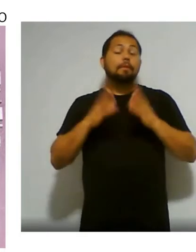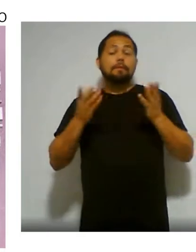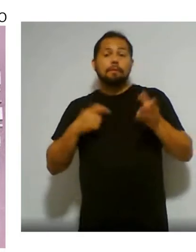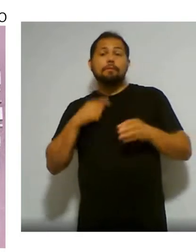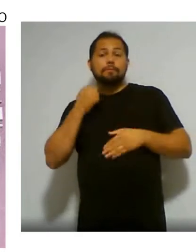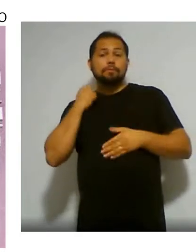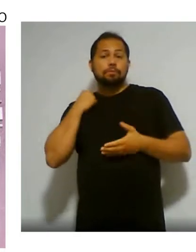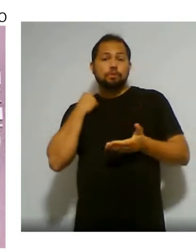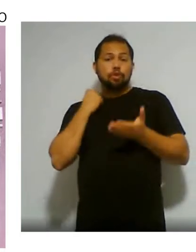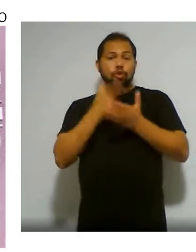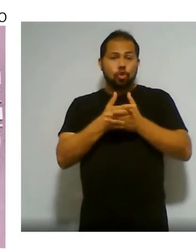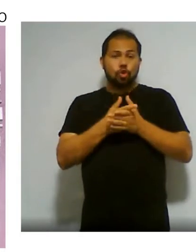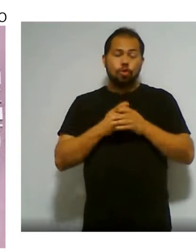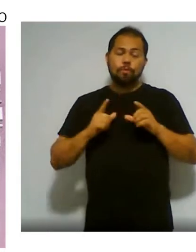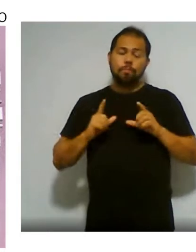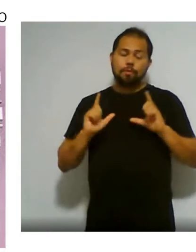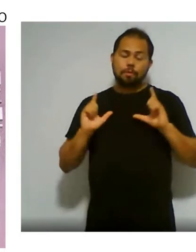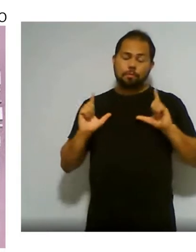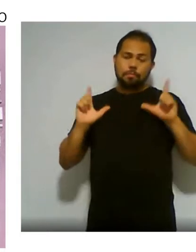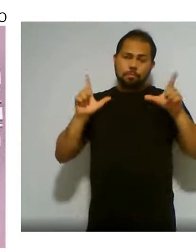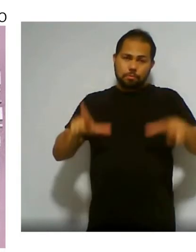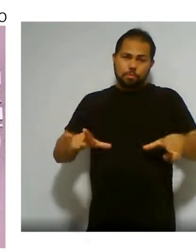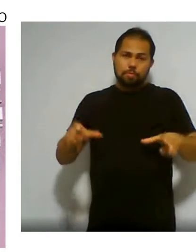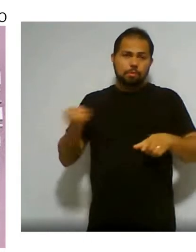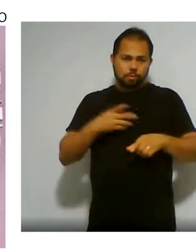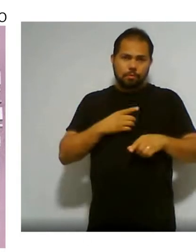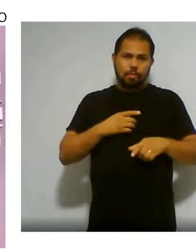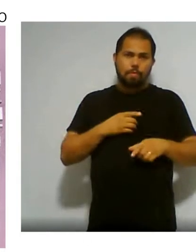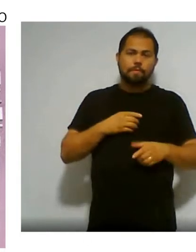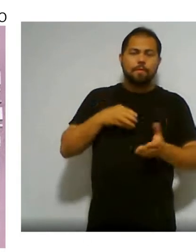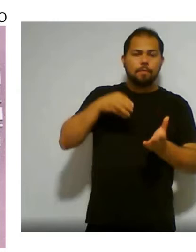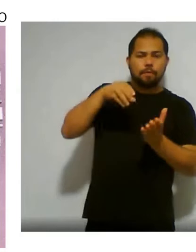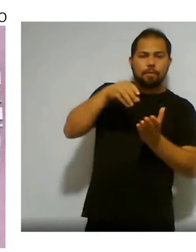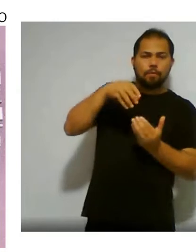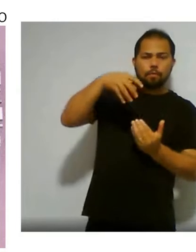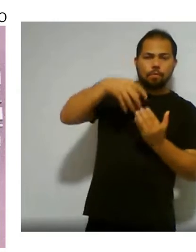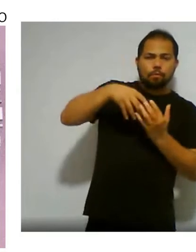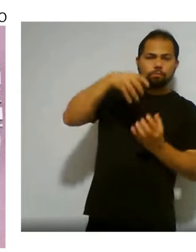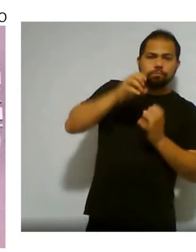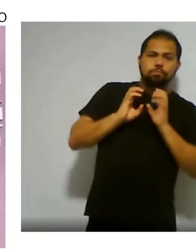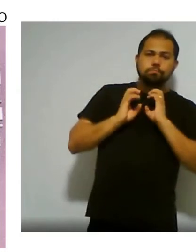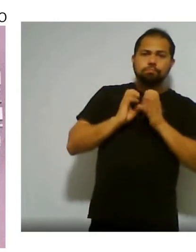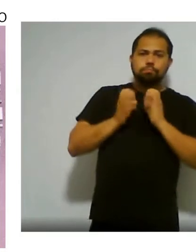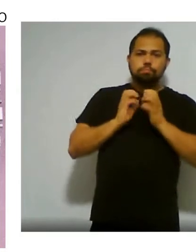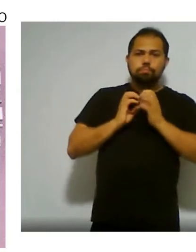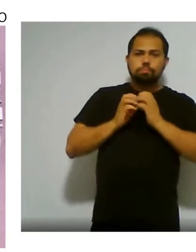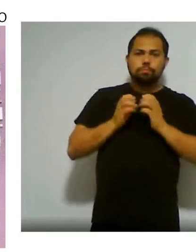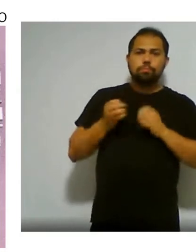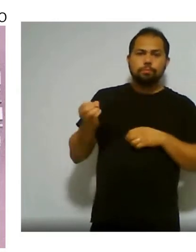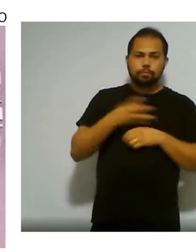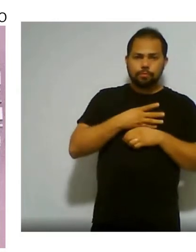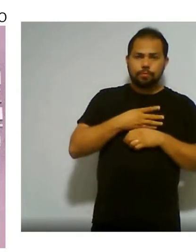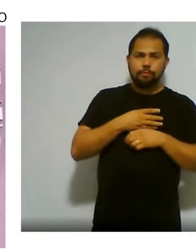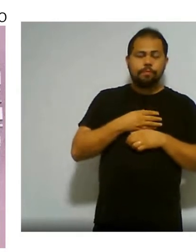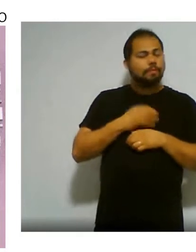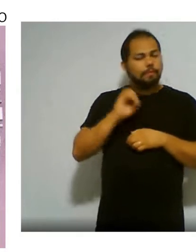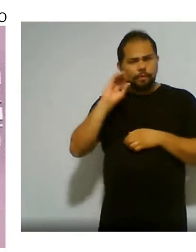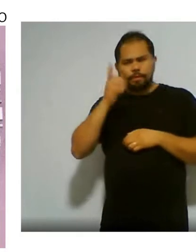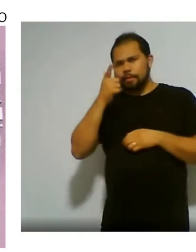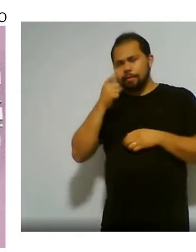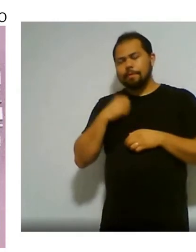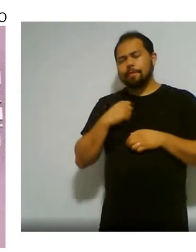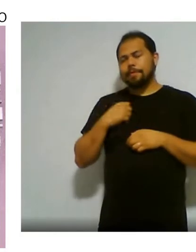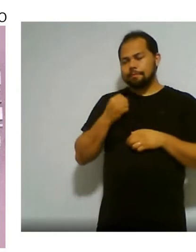uma placa-mãe nova e um processador novo, claro, eles vão vir separados. O que é que você faz? Levanta essa alavanca, encaixa o